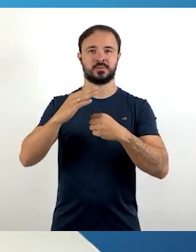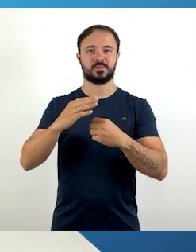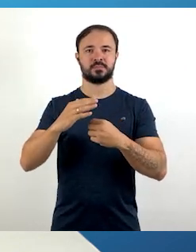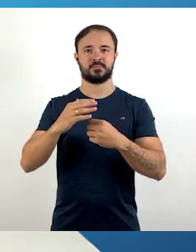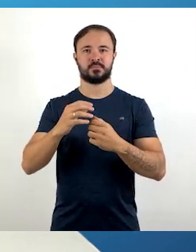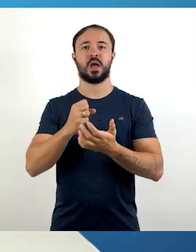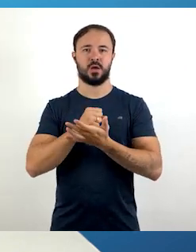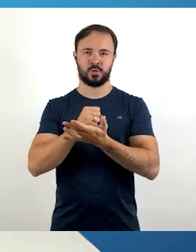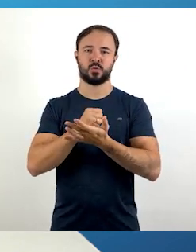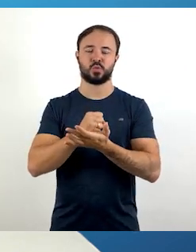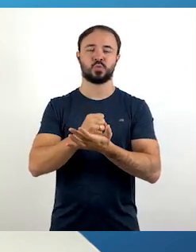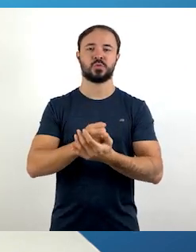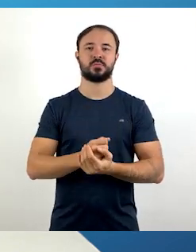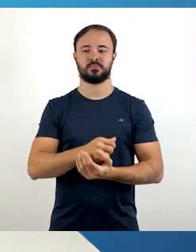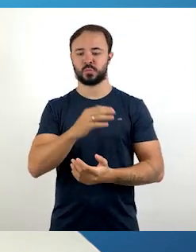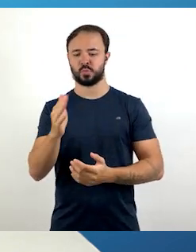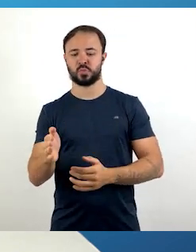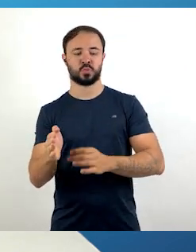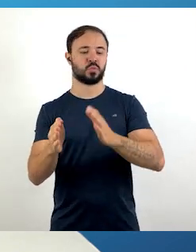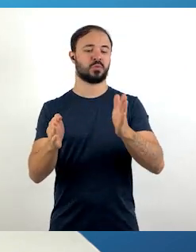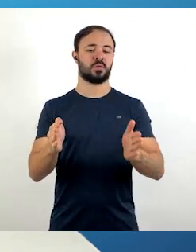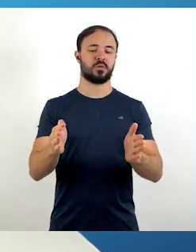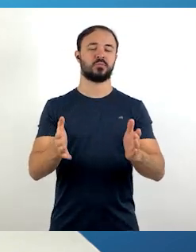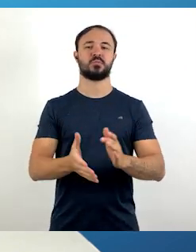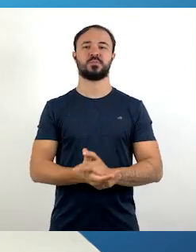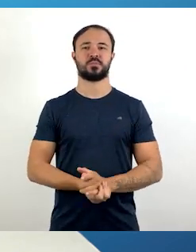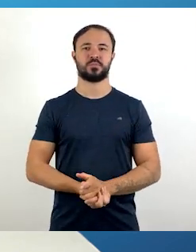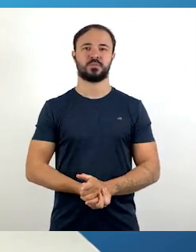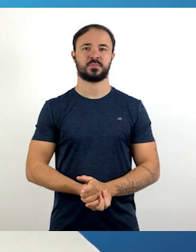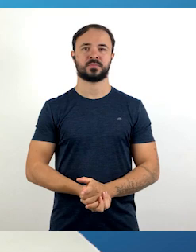tanto de um lado quanto do outro.